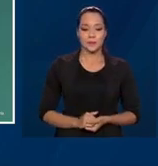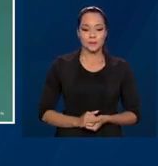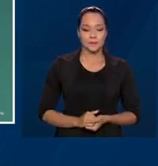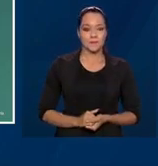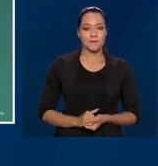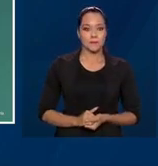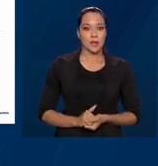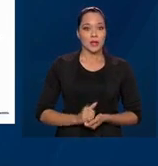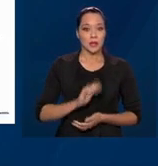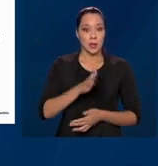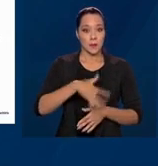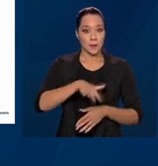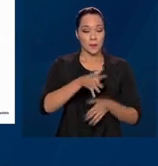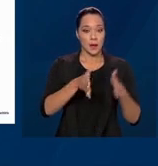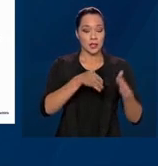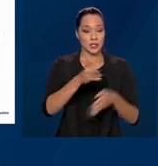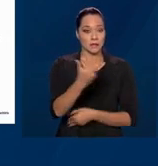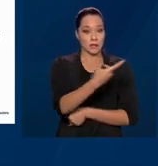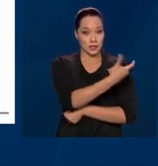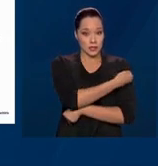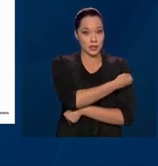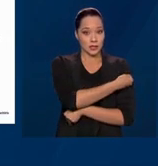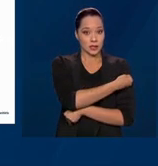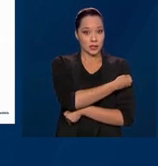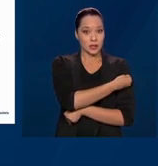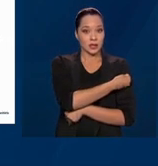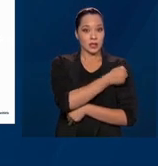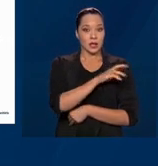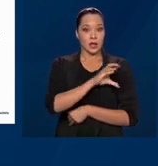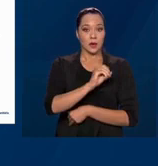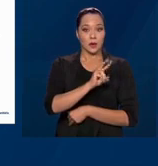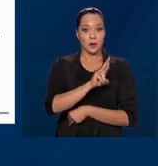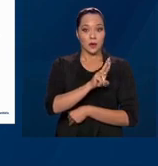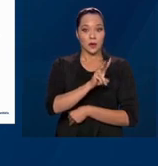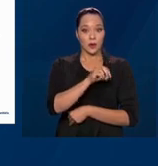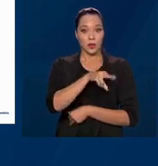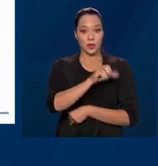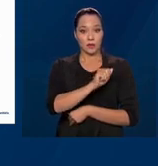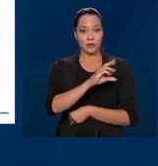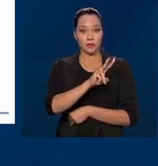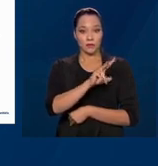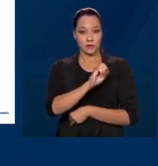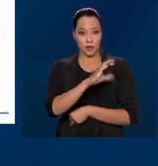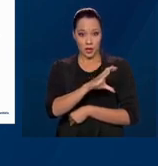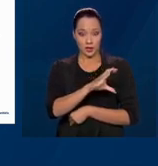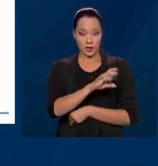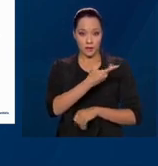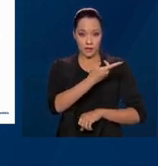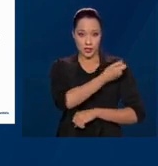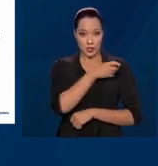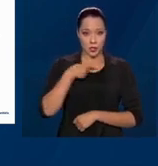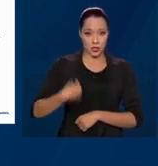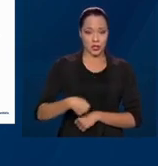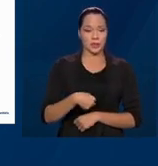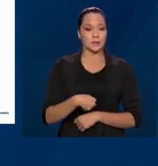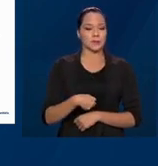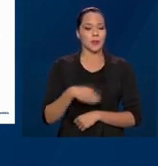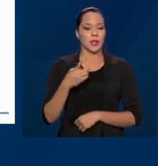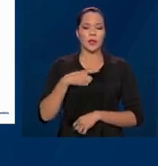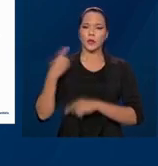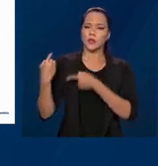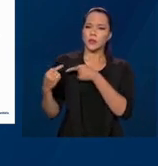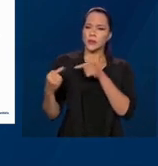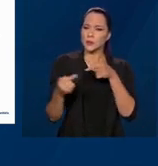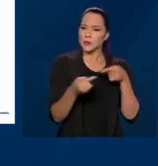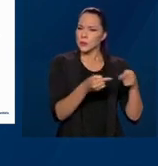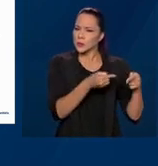sobre a parte da vacina da Coronavac. A nossa recomendação como área técnica, baseada nas discussões que nós